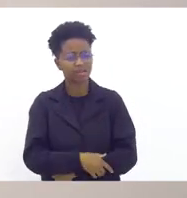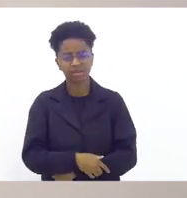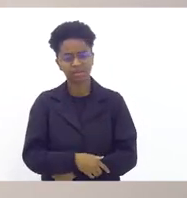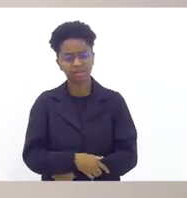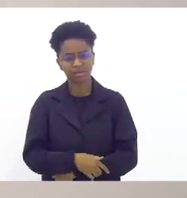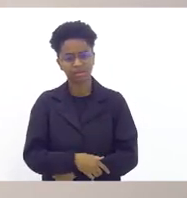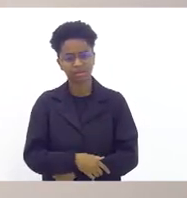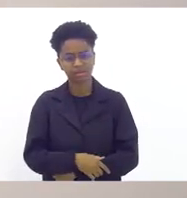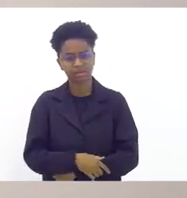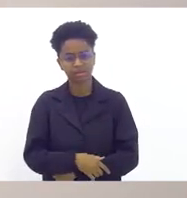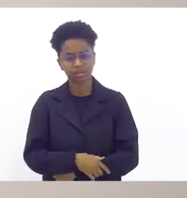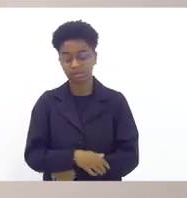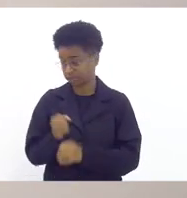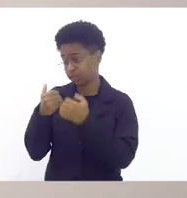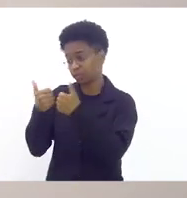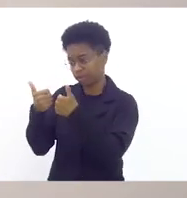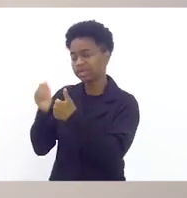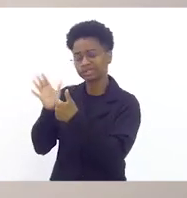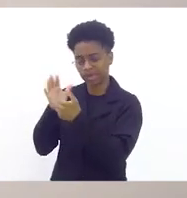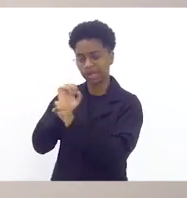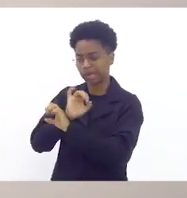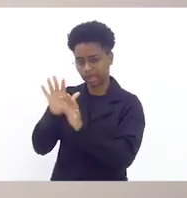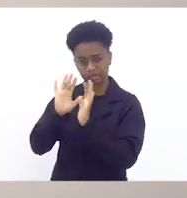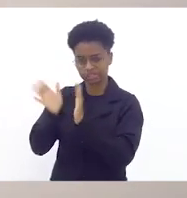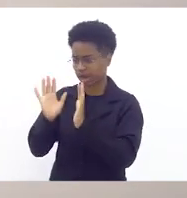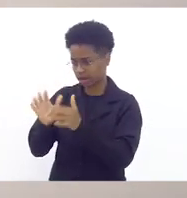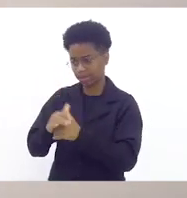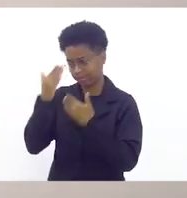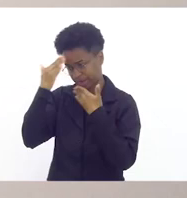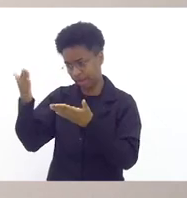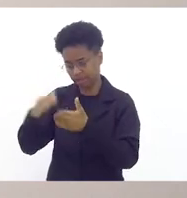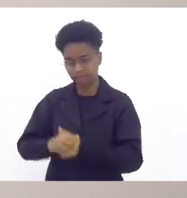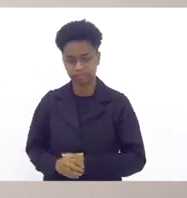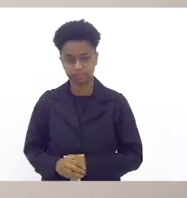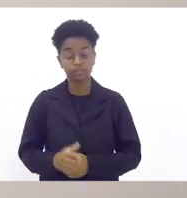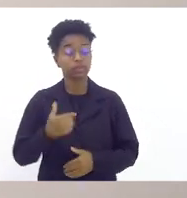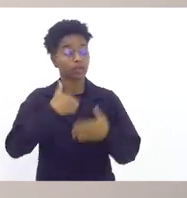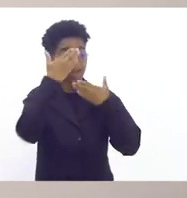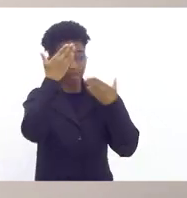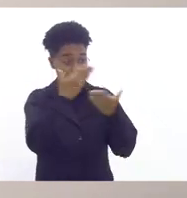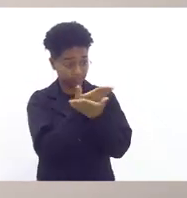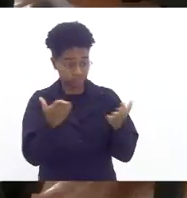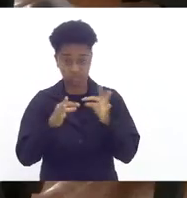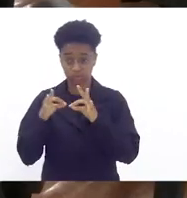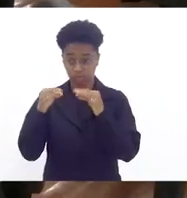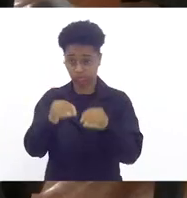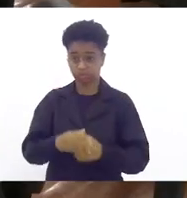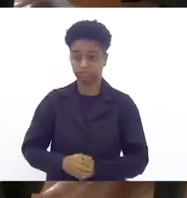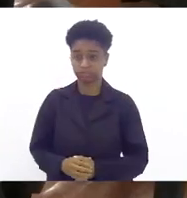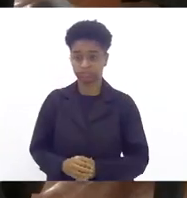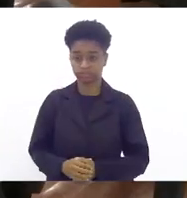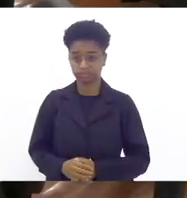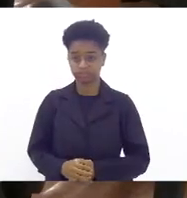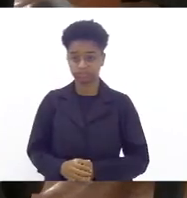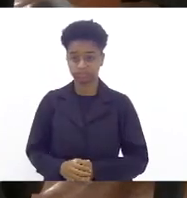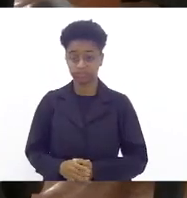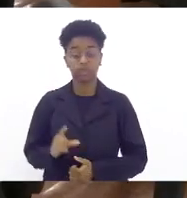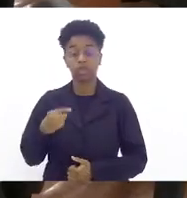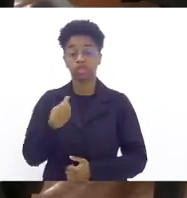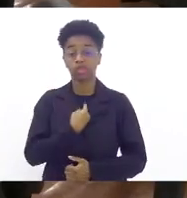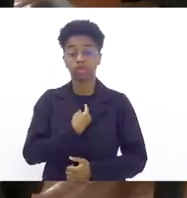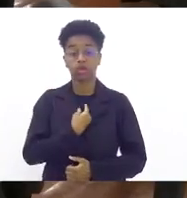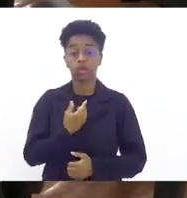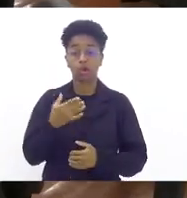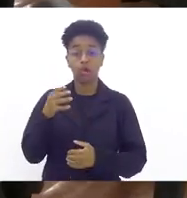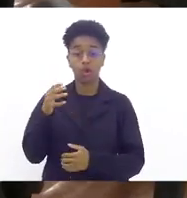Está bom, está bom. É esse o debate? Está claro, Carlos Macedo. Eu quero agradecer a todos vocês. Obrigado, Carlos Macedo. Vamos ouvir, então, aqui